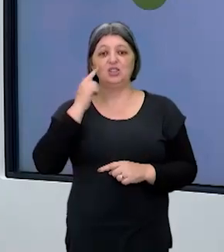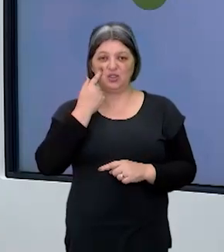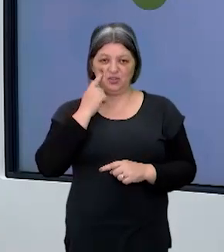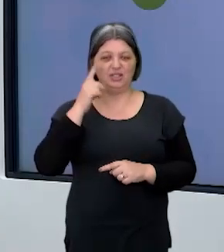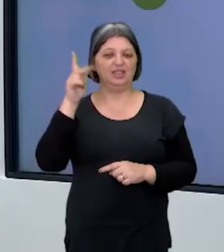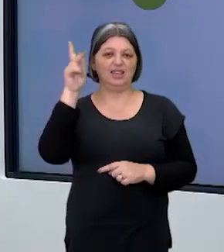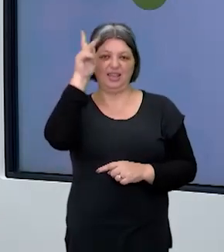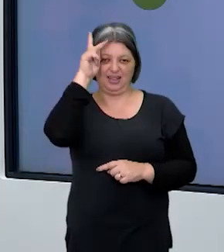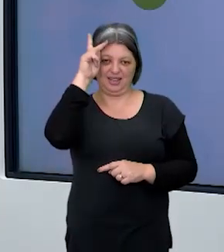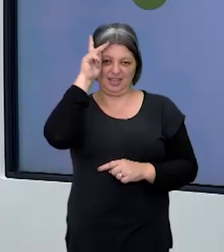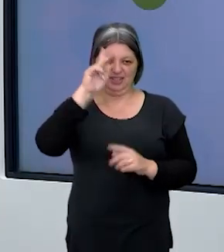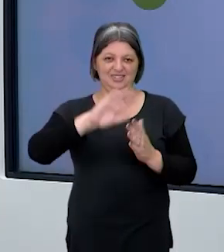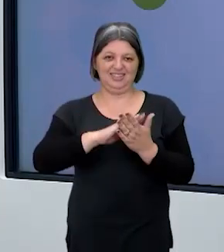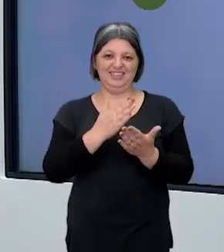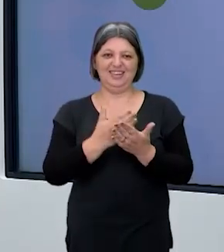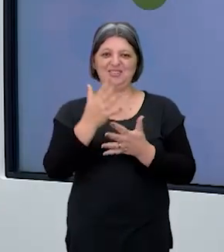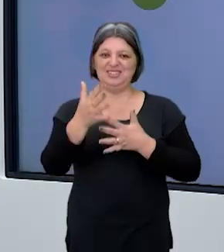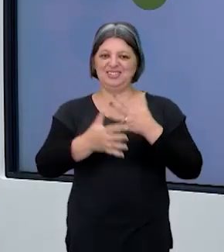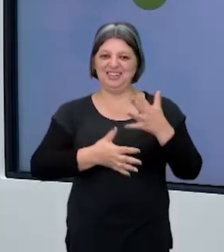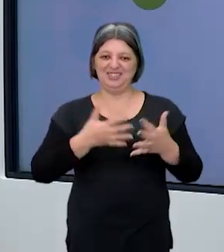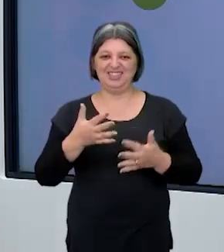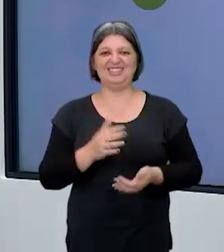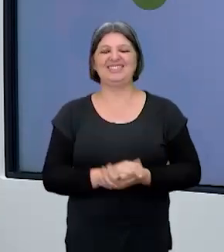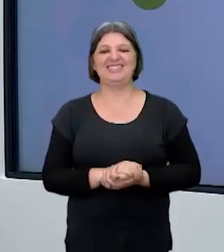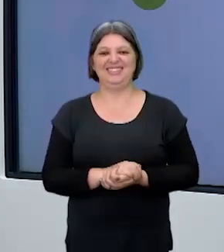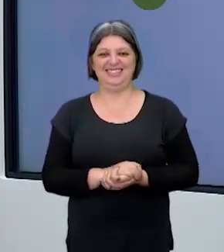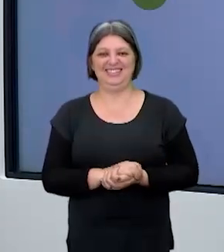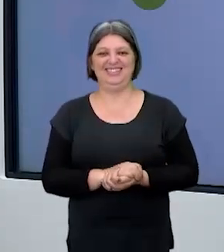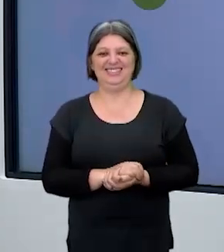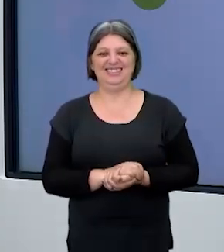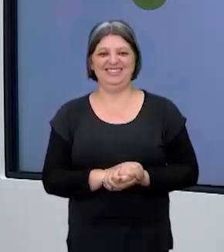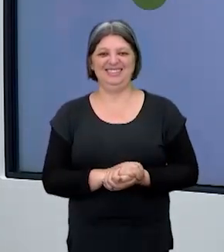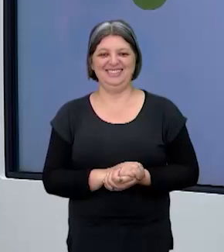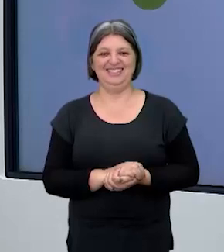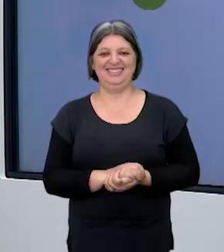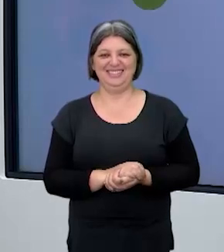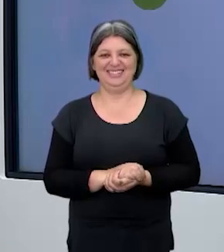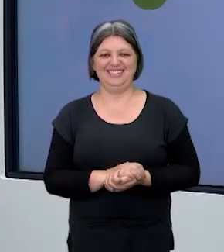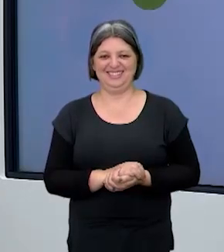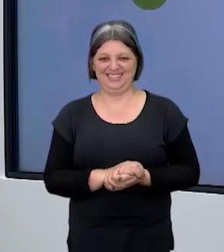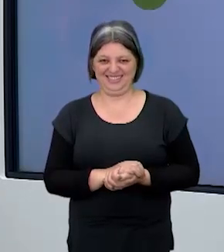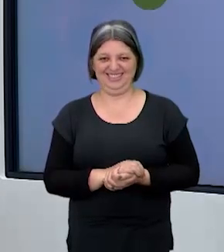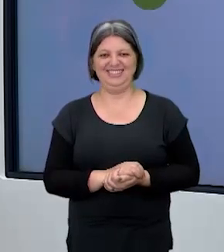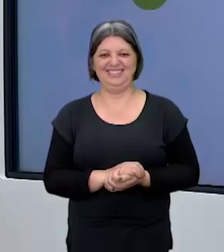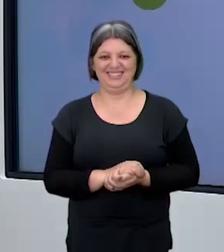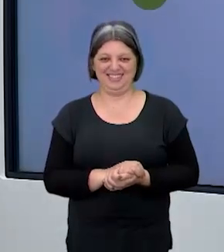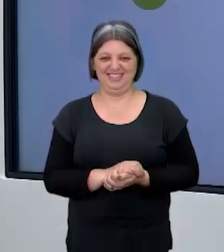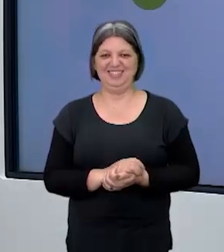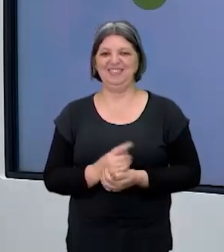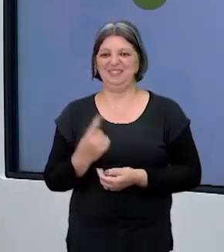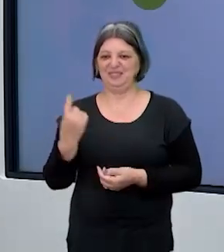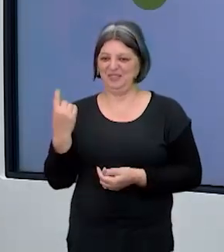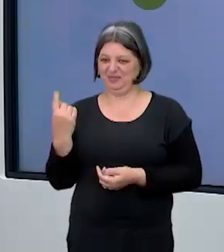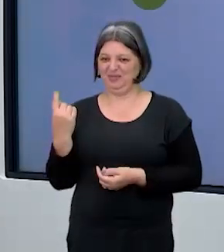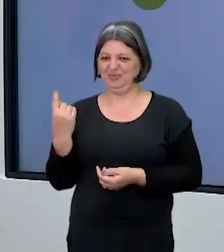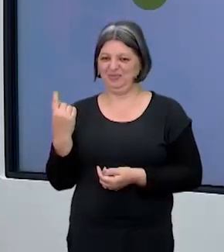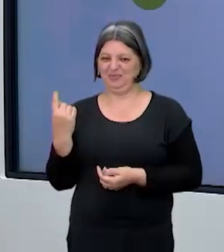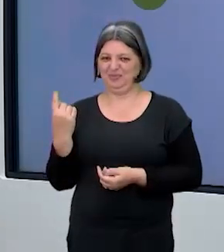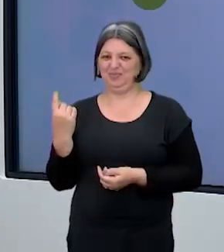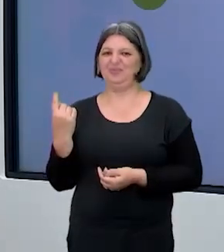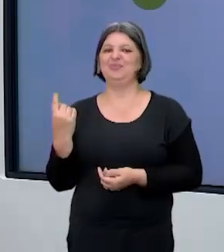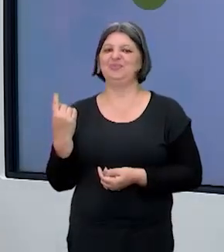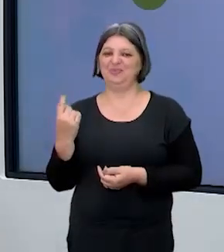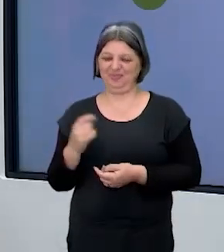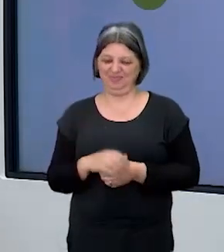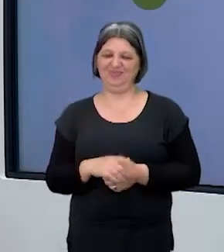a Kátia. E aí eu lembrei do meu sinal, porque eu tinha esquecido. E o meu sinal é esse aqui, ó, que representa